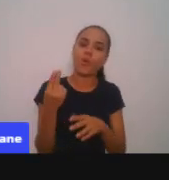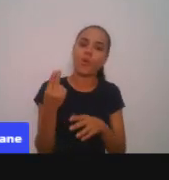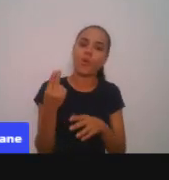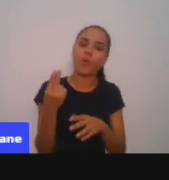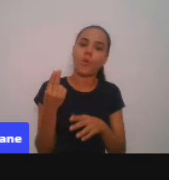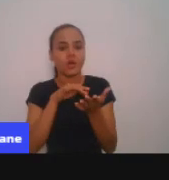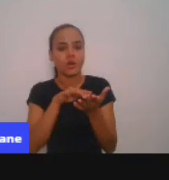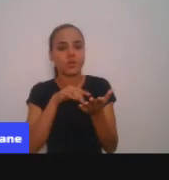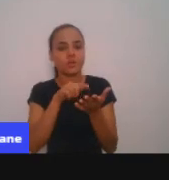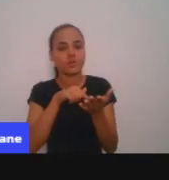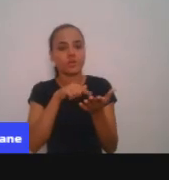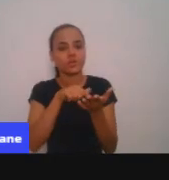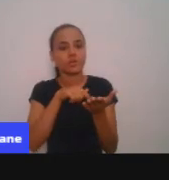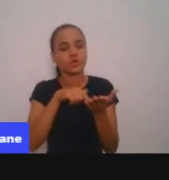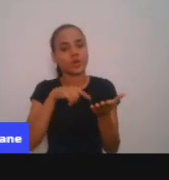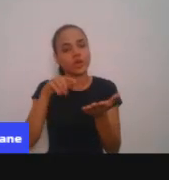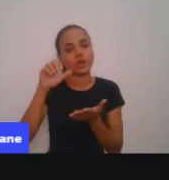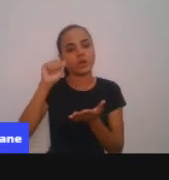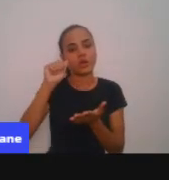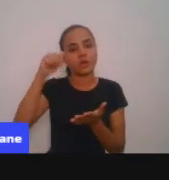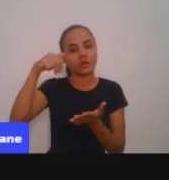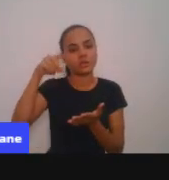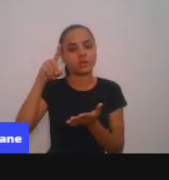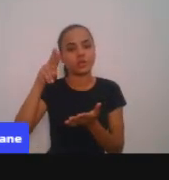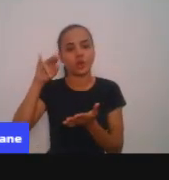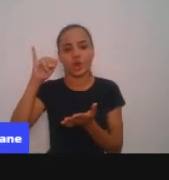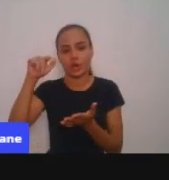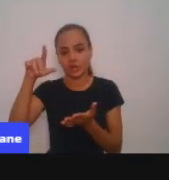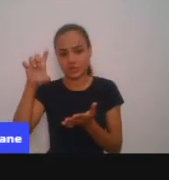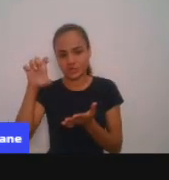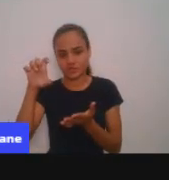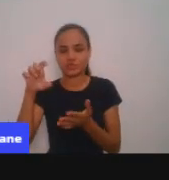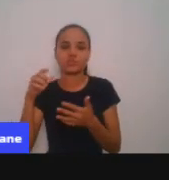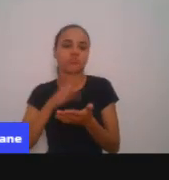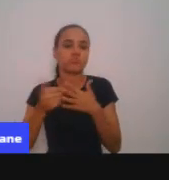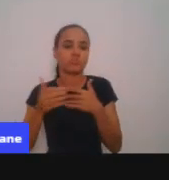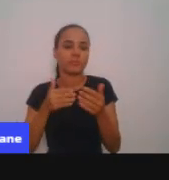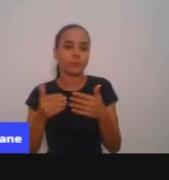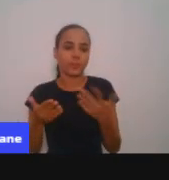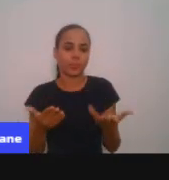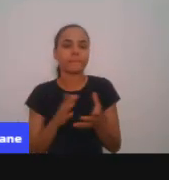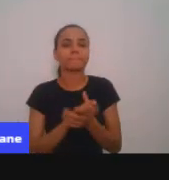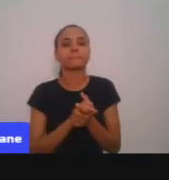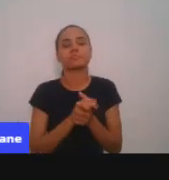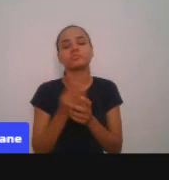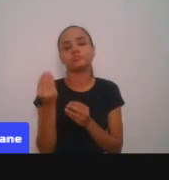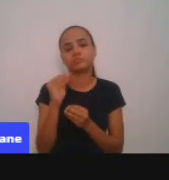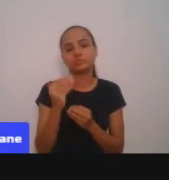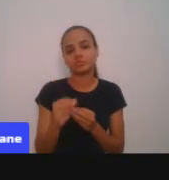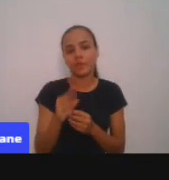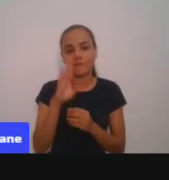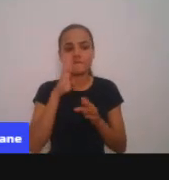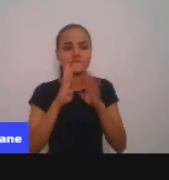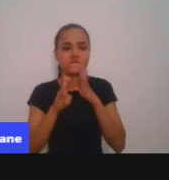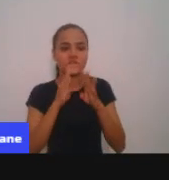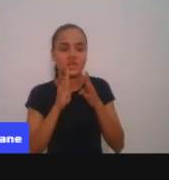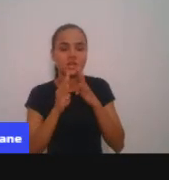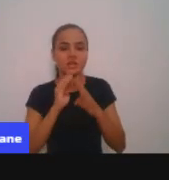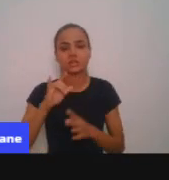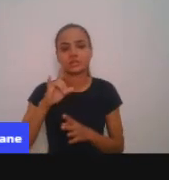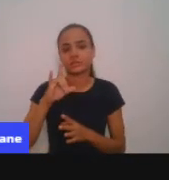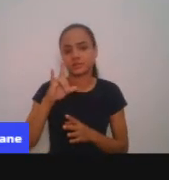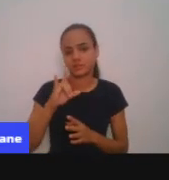né, que às vezes querer colocar algumas questões, ou no Face, no Instagram, né? Ele é possível